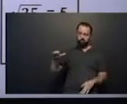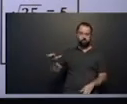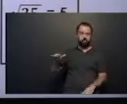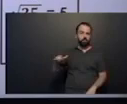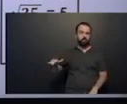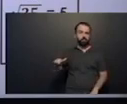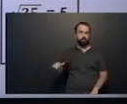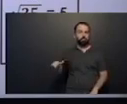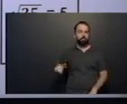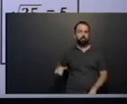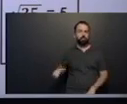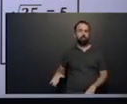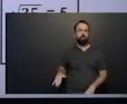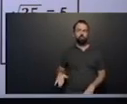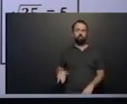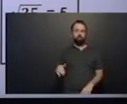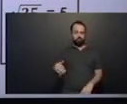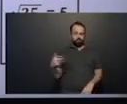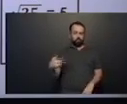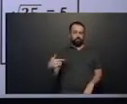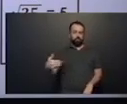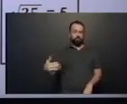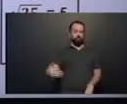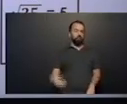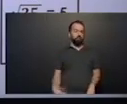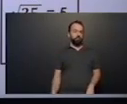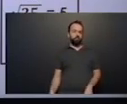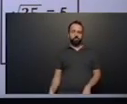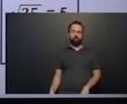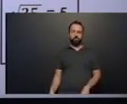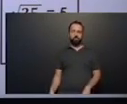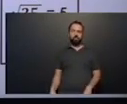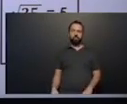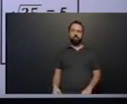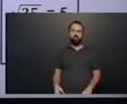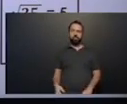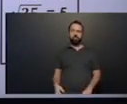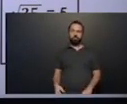que é 10, e assim por diante.